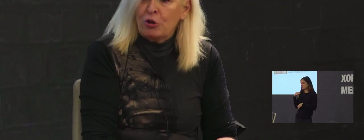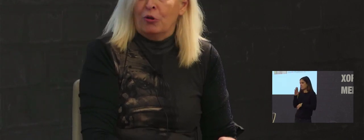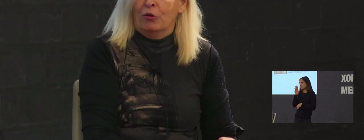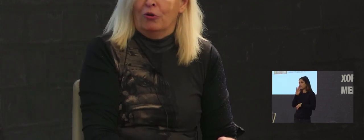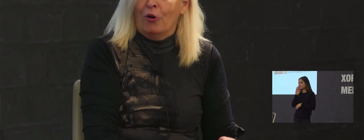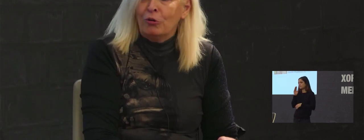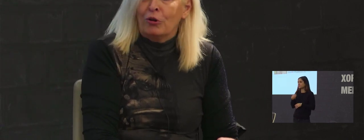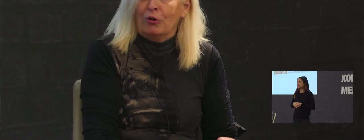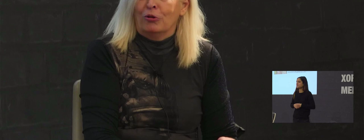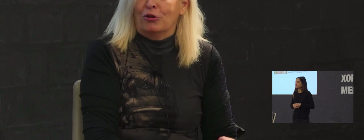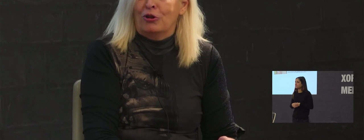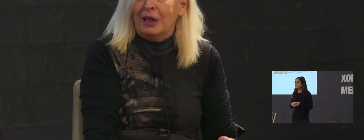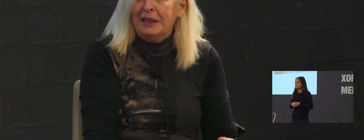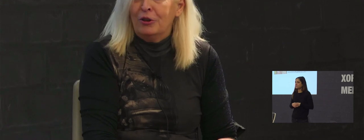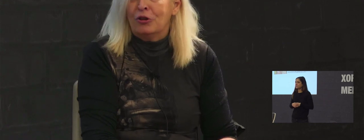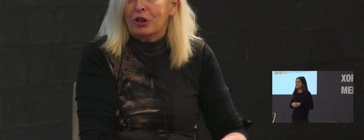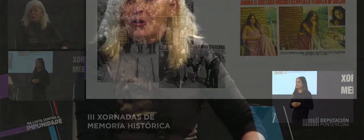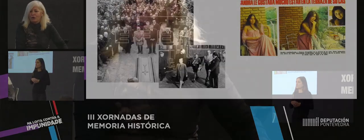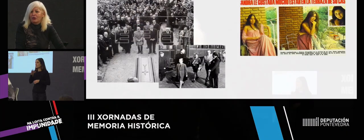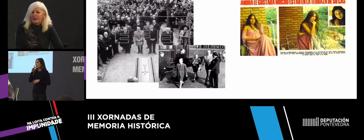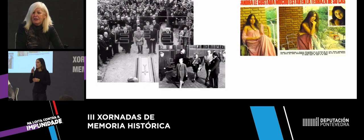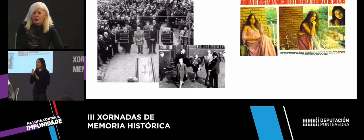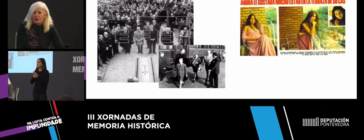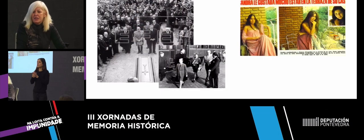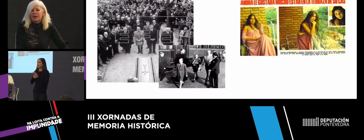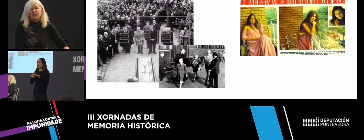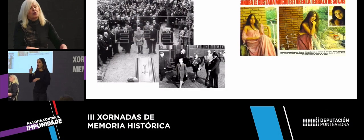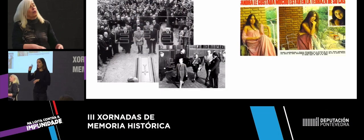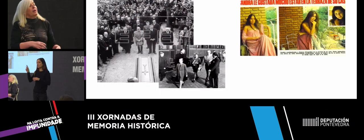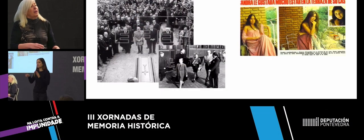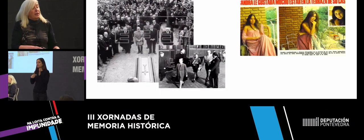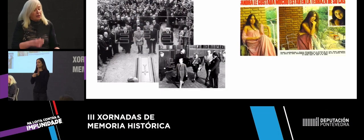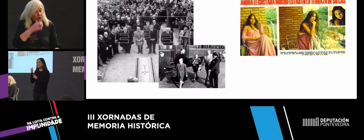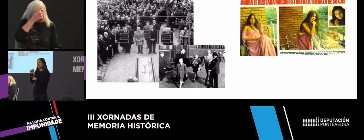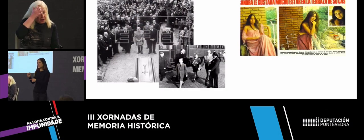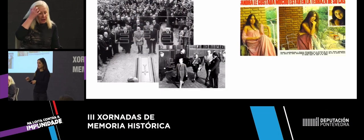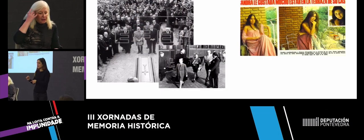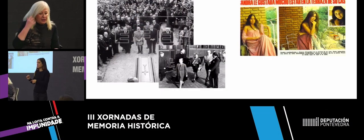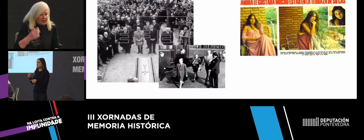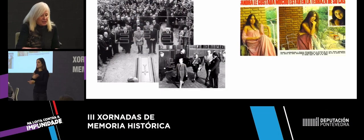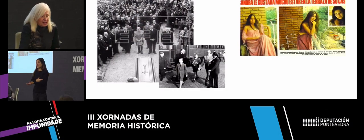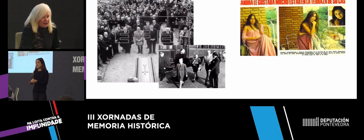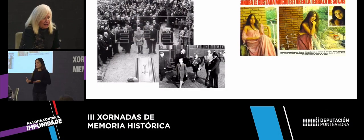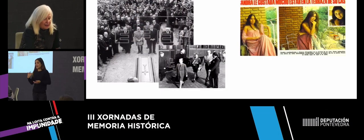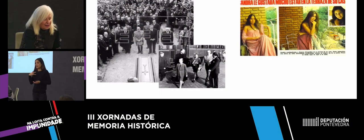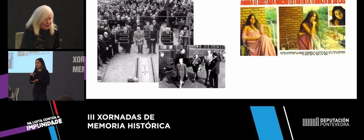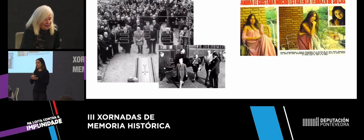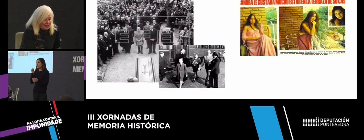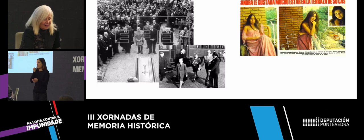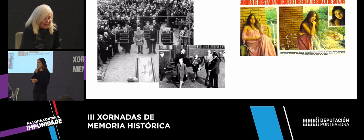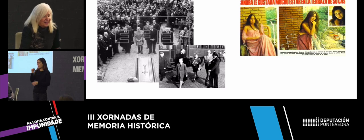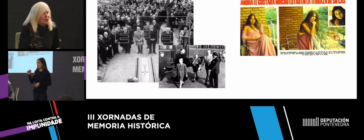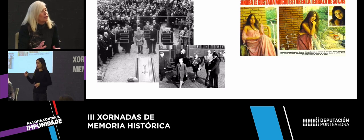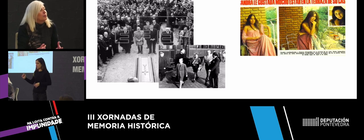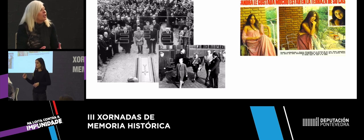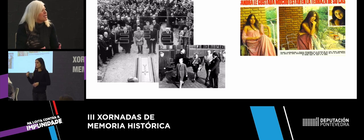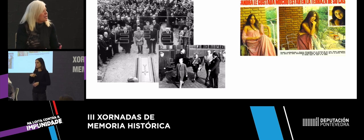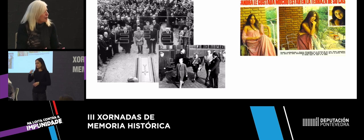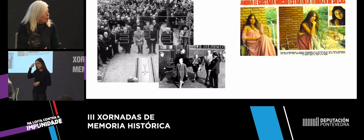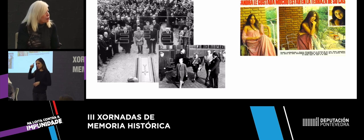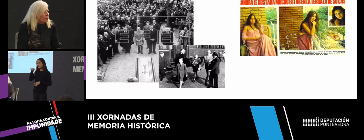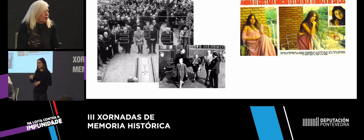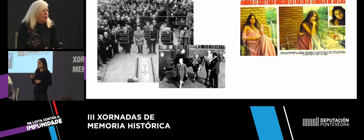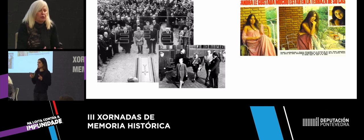1971. ¿No? Vamos con outros delitos. Estos son delitos de sangue, son homicidios, e xa sei que isto é